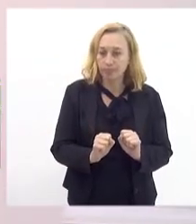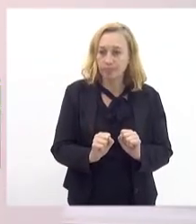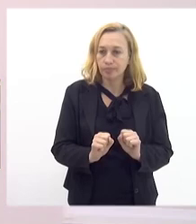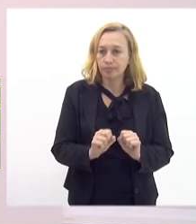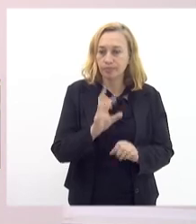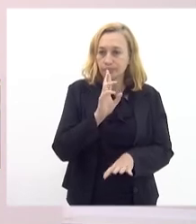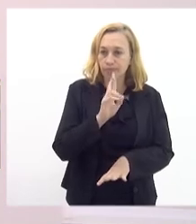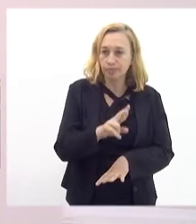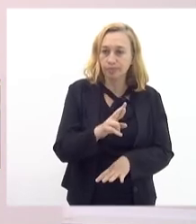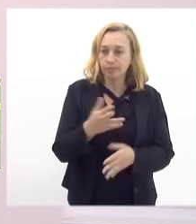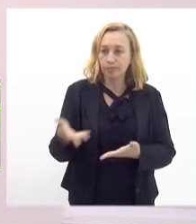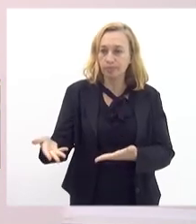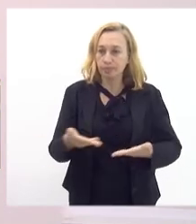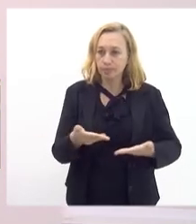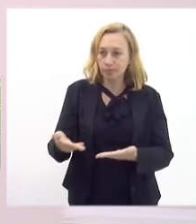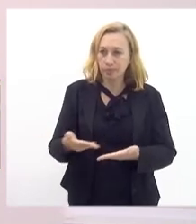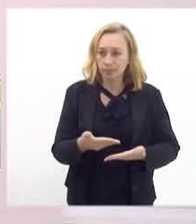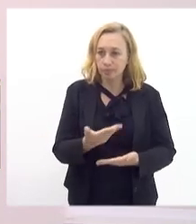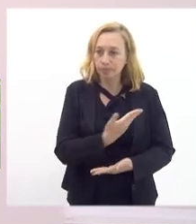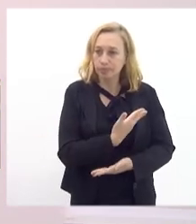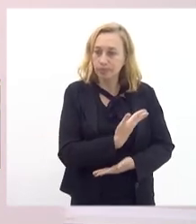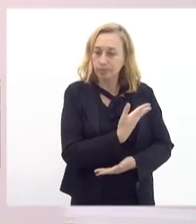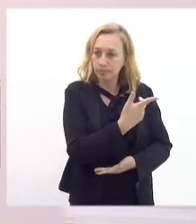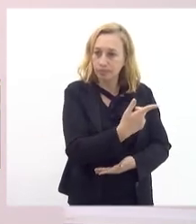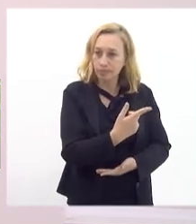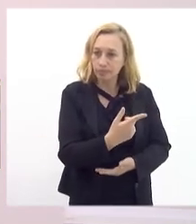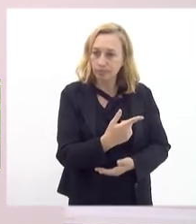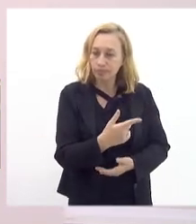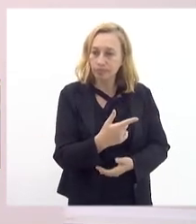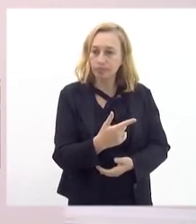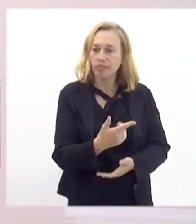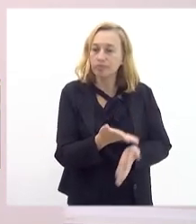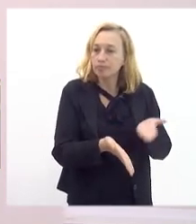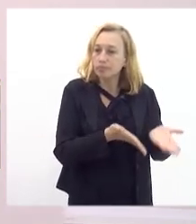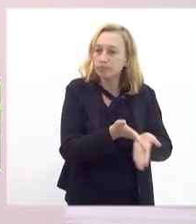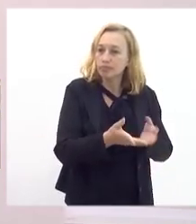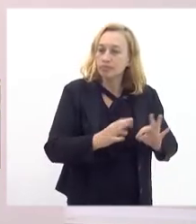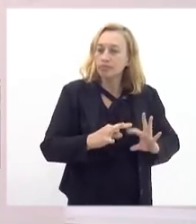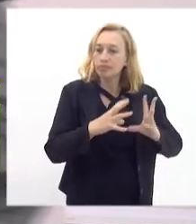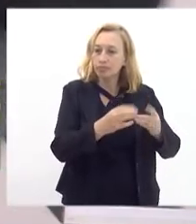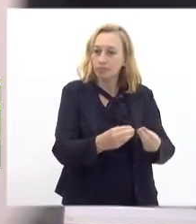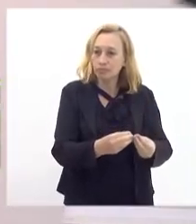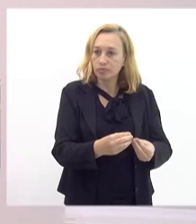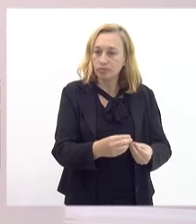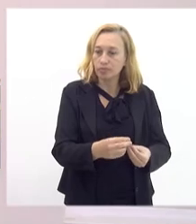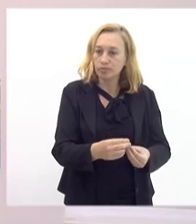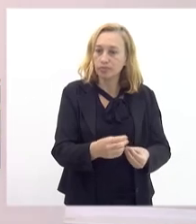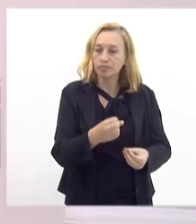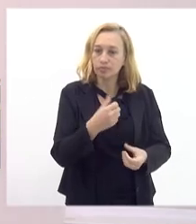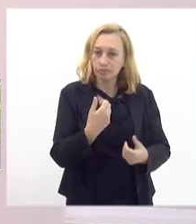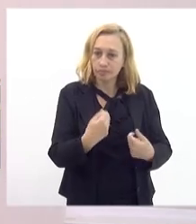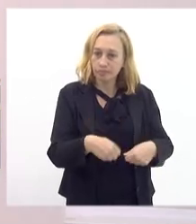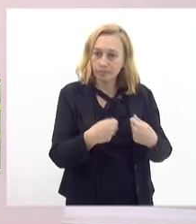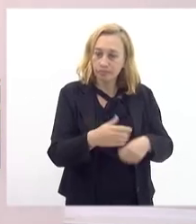da gente pode convidar ao no meu diretor de licenciamento ambiental que a pessoa que tá cuidando do processo pessoalmente Se precisar de alguma dúvida as mais